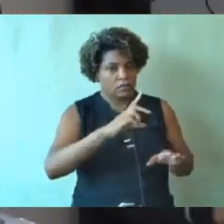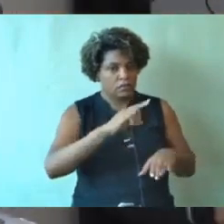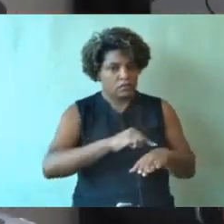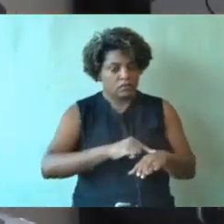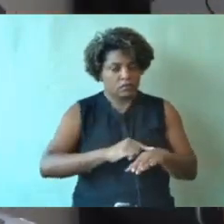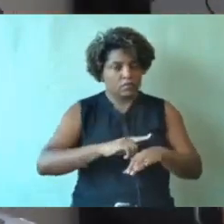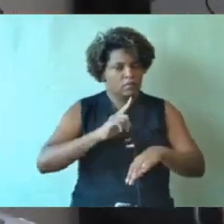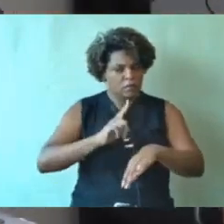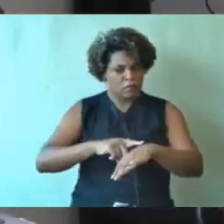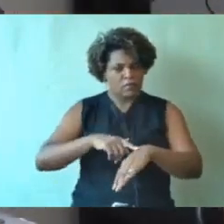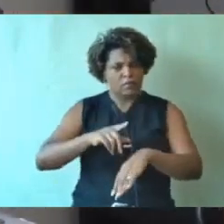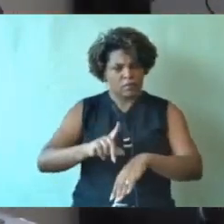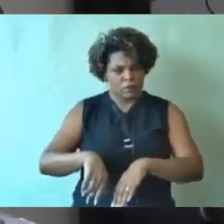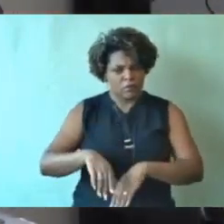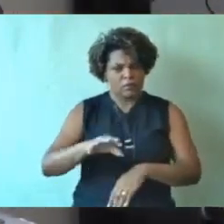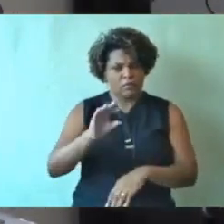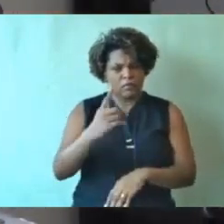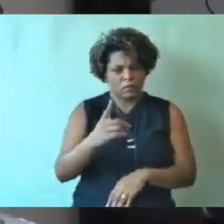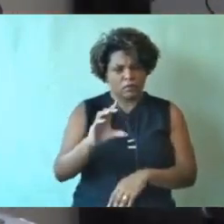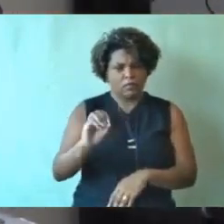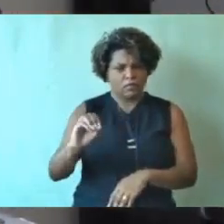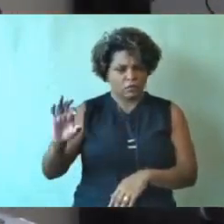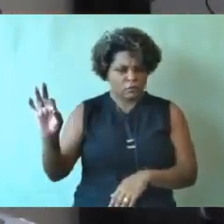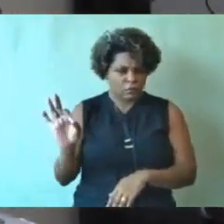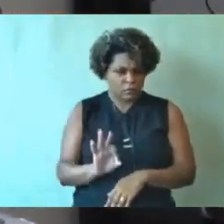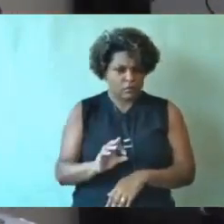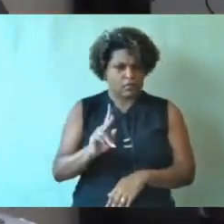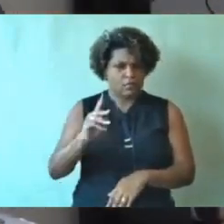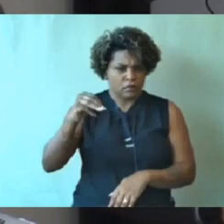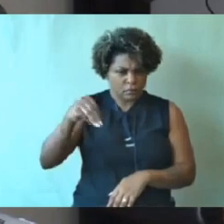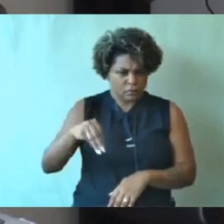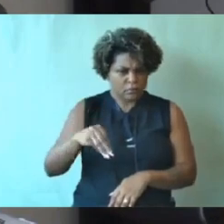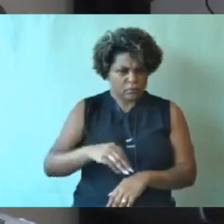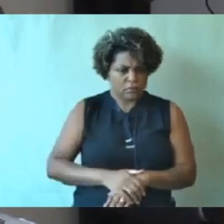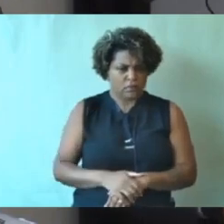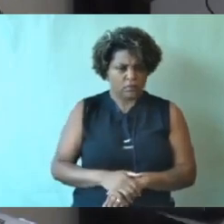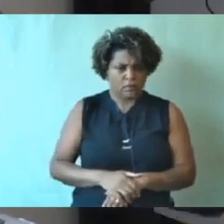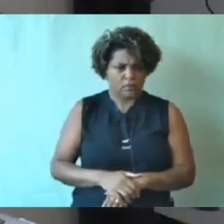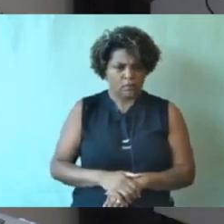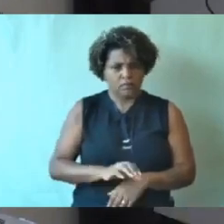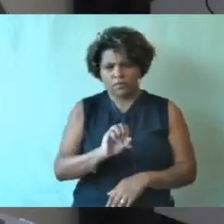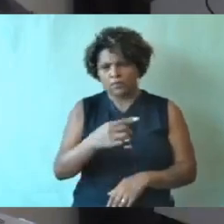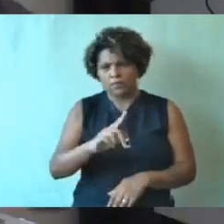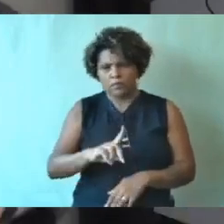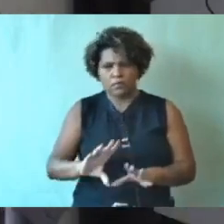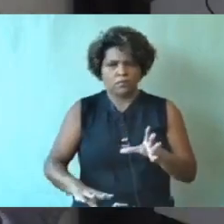é 100% por quilômetro rodado? Está na produção quilométrica? É complementar mesmo?